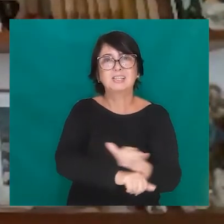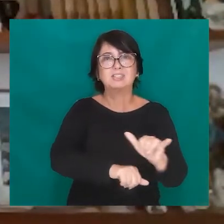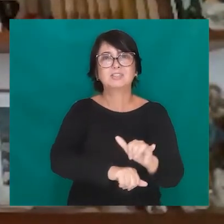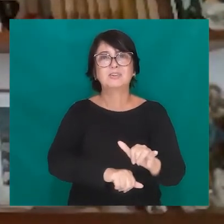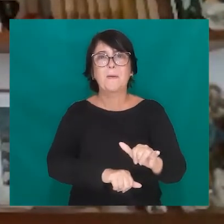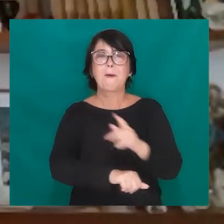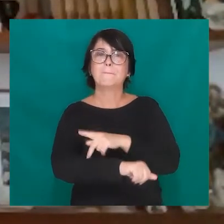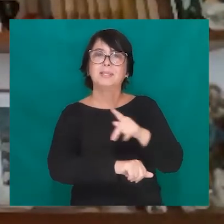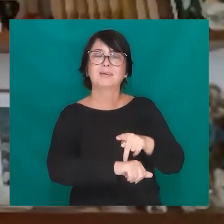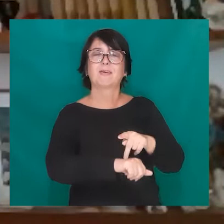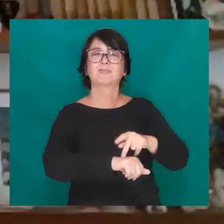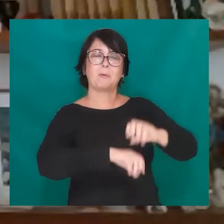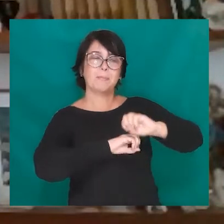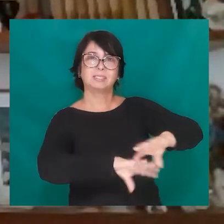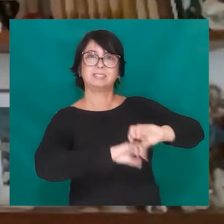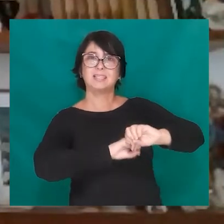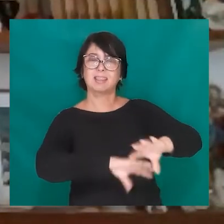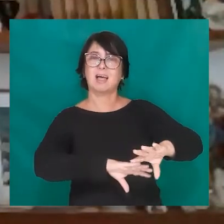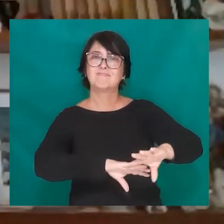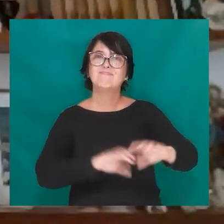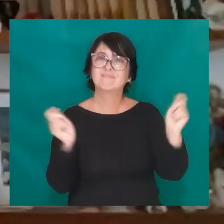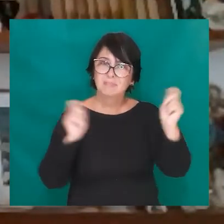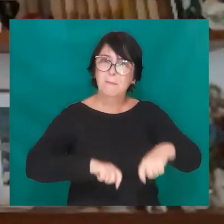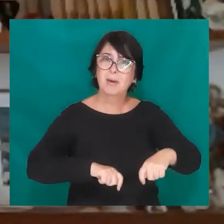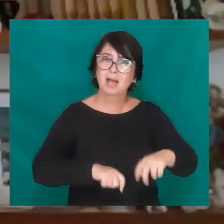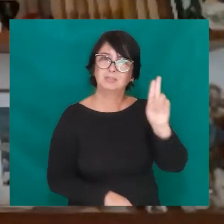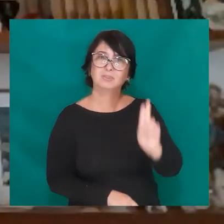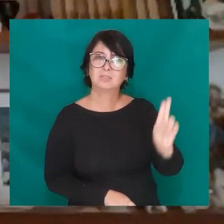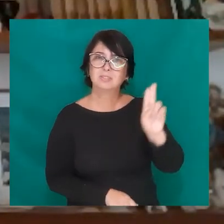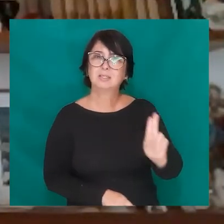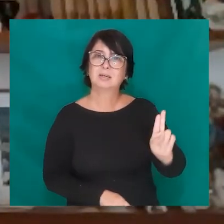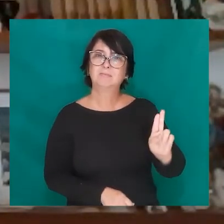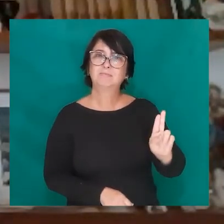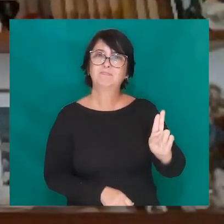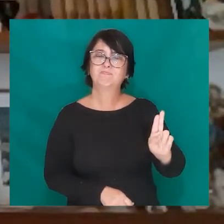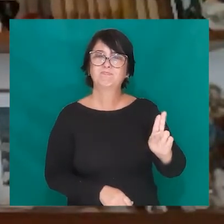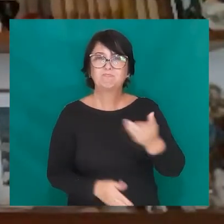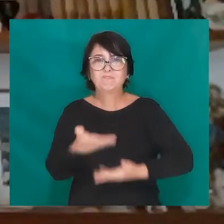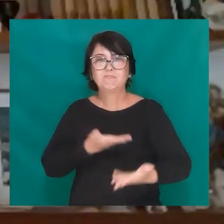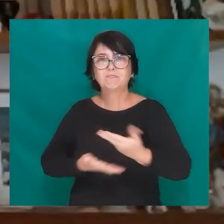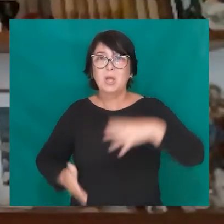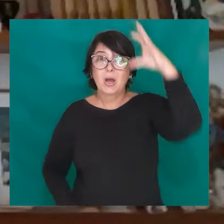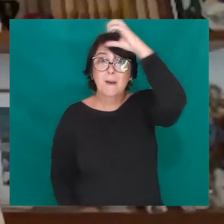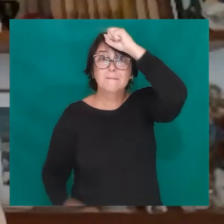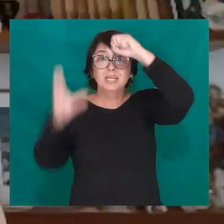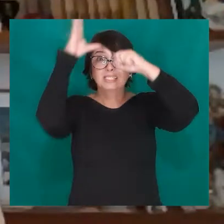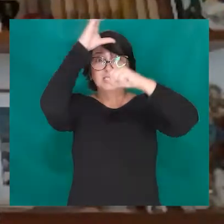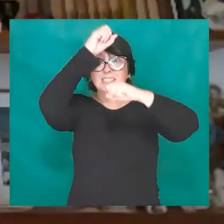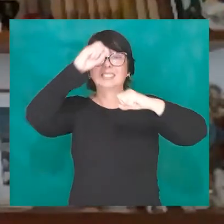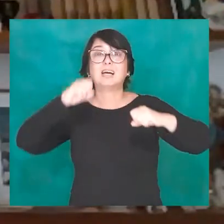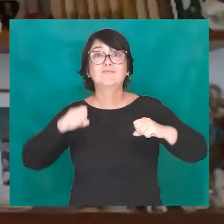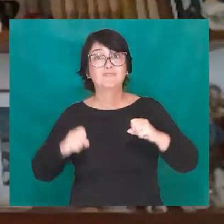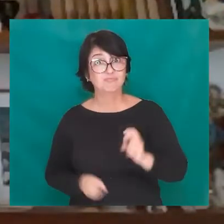dessa forma, né? E é possível usar uma relação de aprendizado como essa também